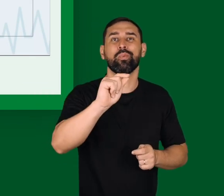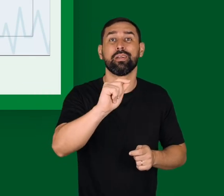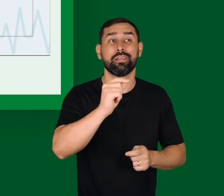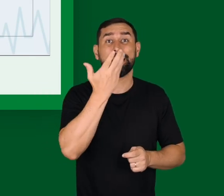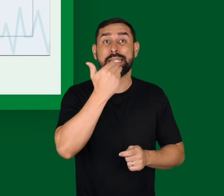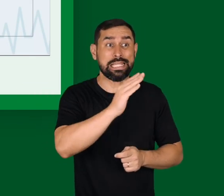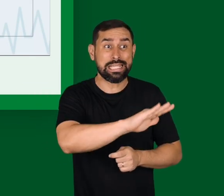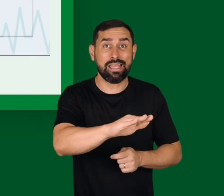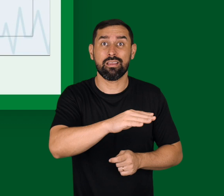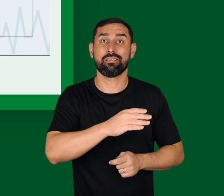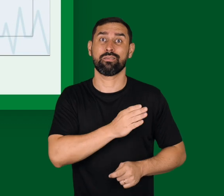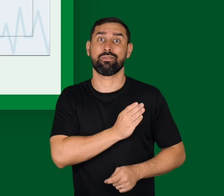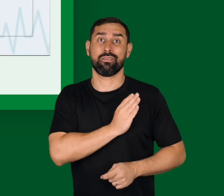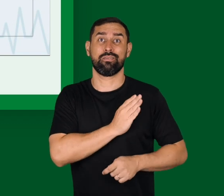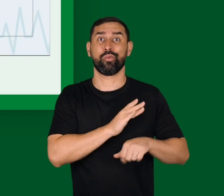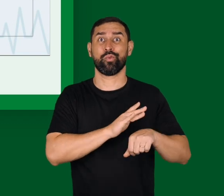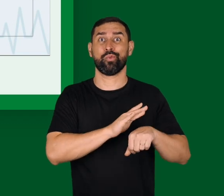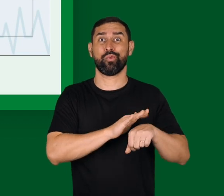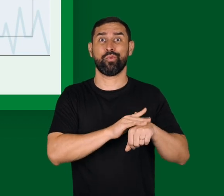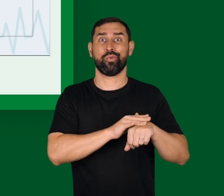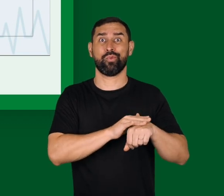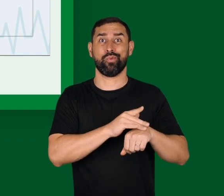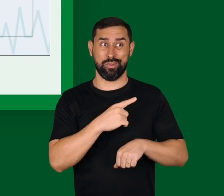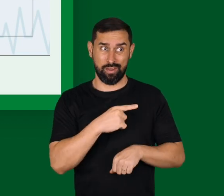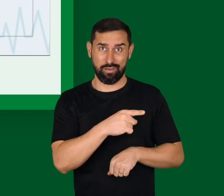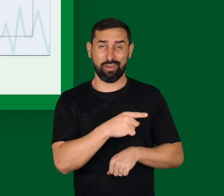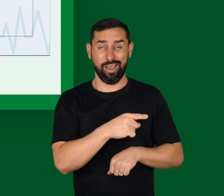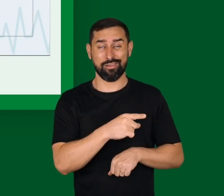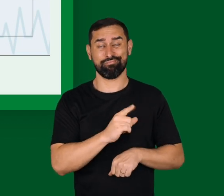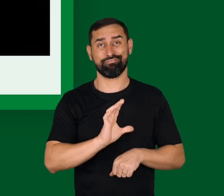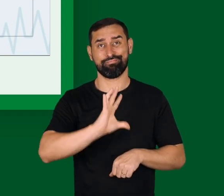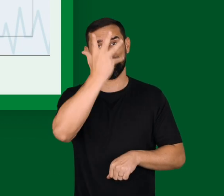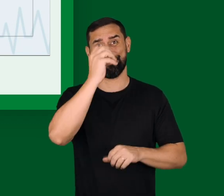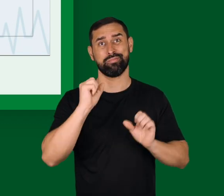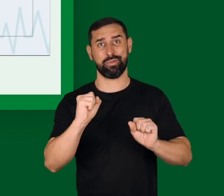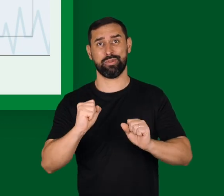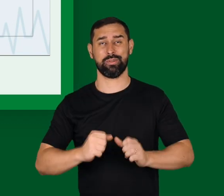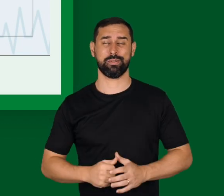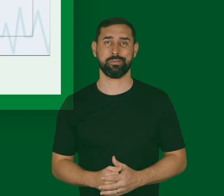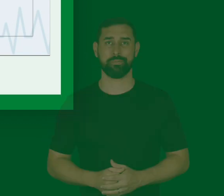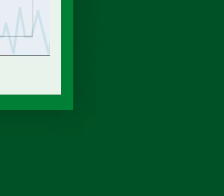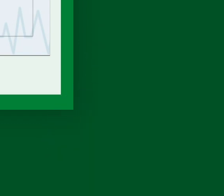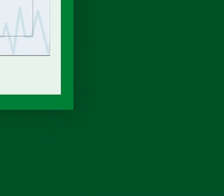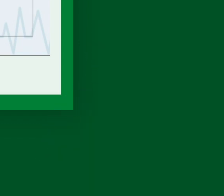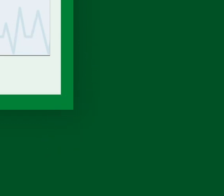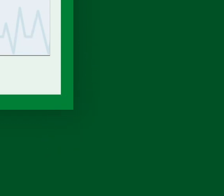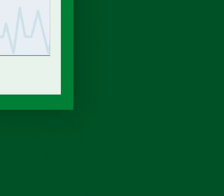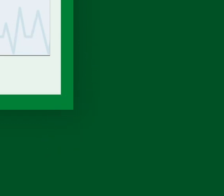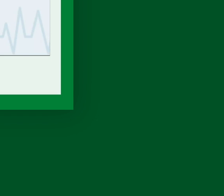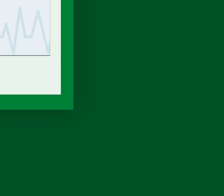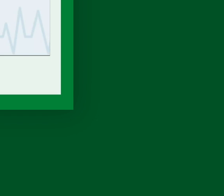menos frequente, mas ela também pode acontecer, em especial em crianças portadoras de cardiopatia.